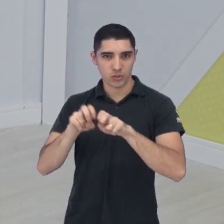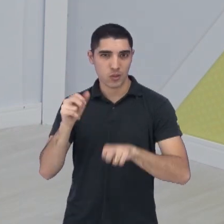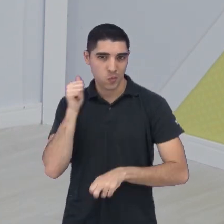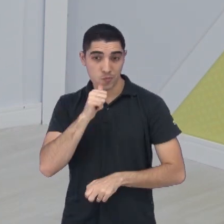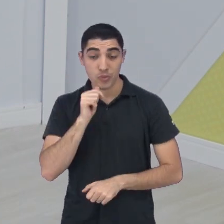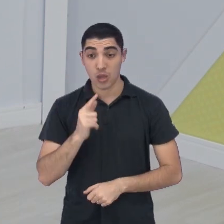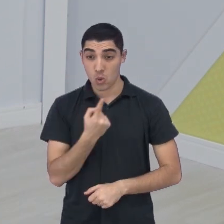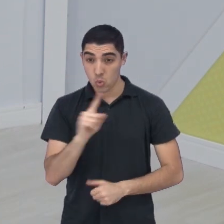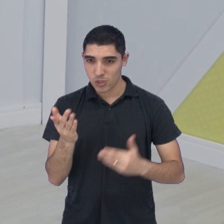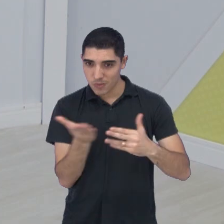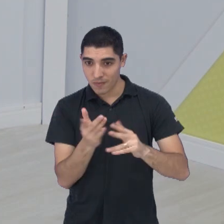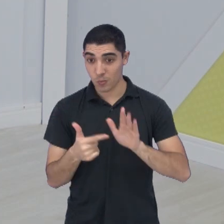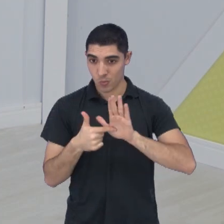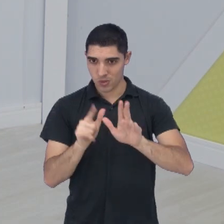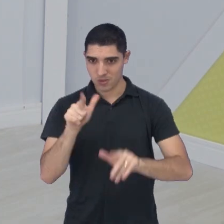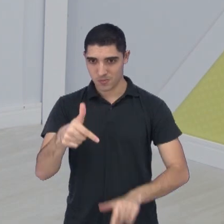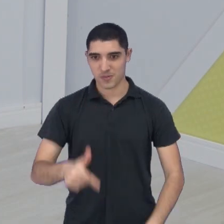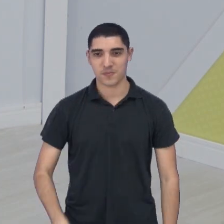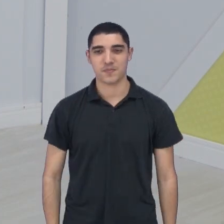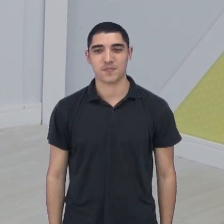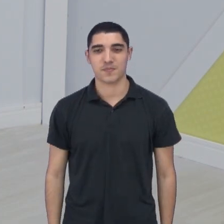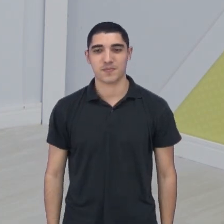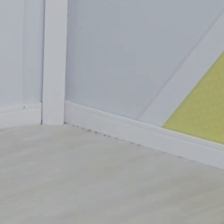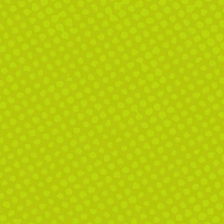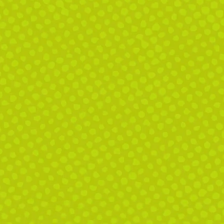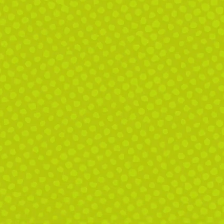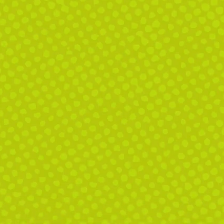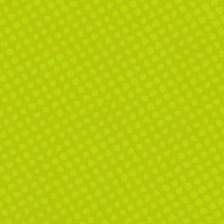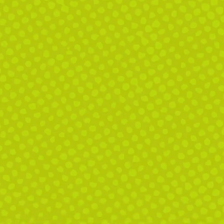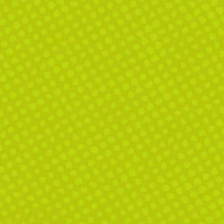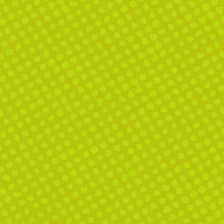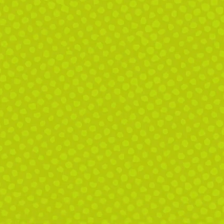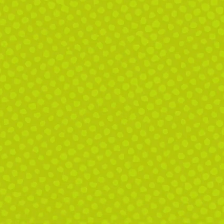do dia. Não sai daí, já já voltamos.